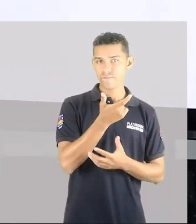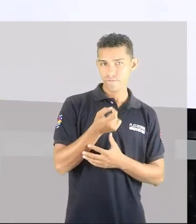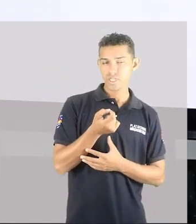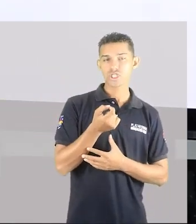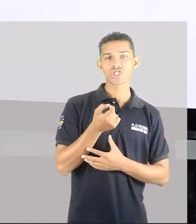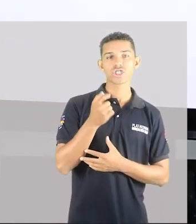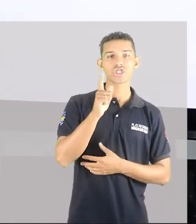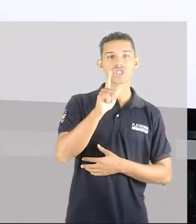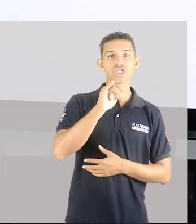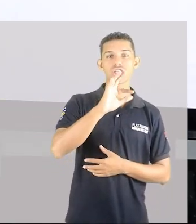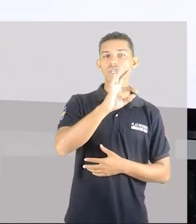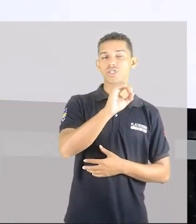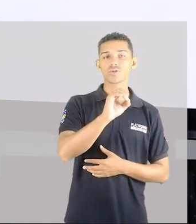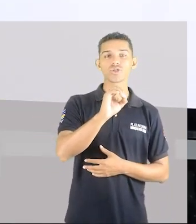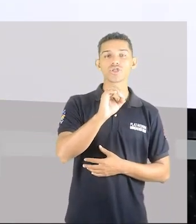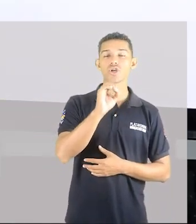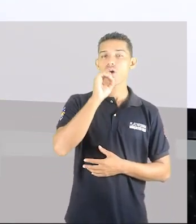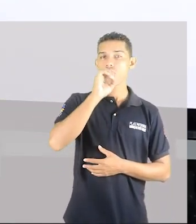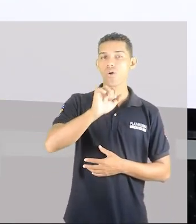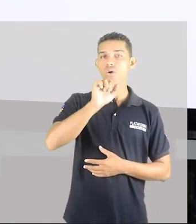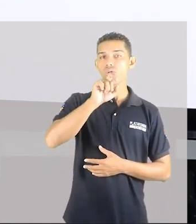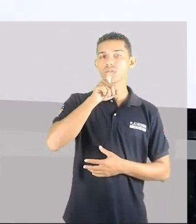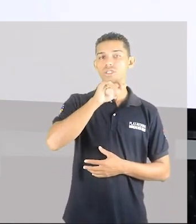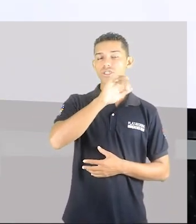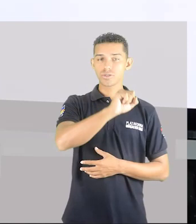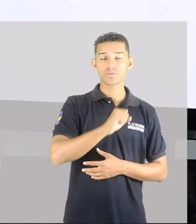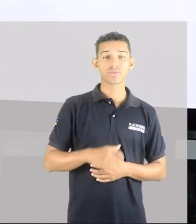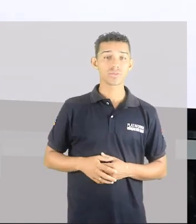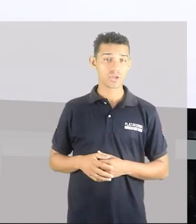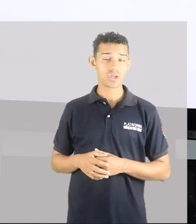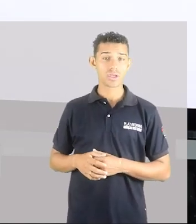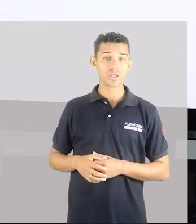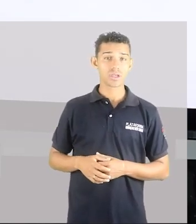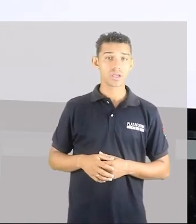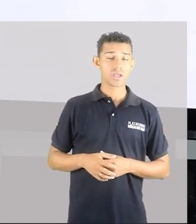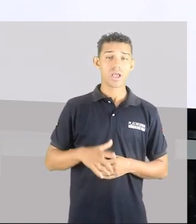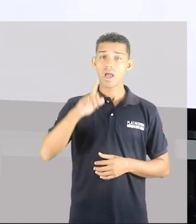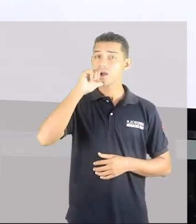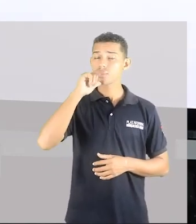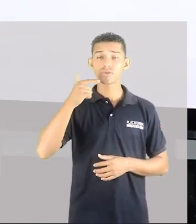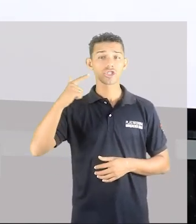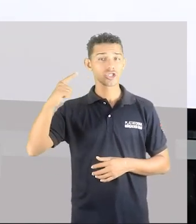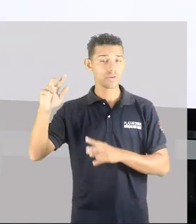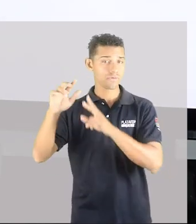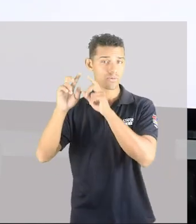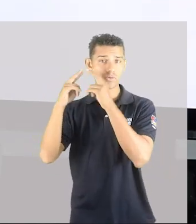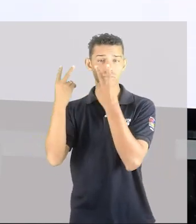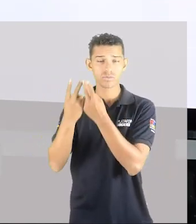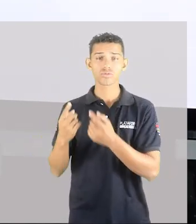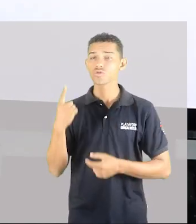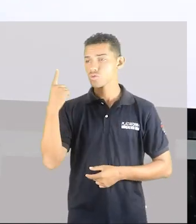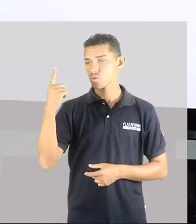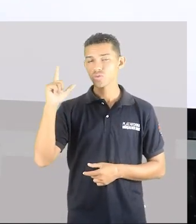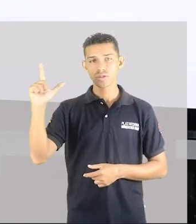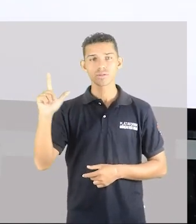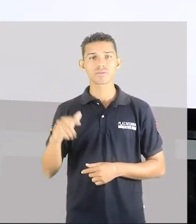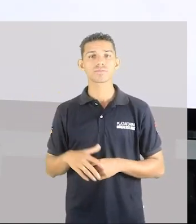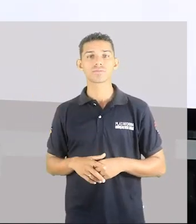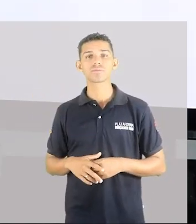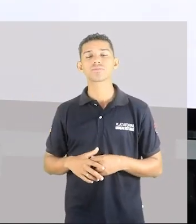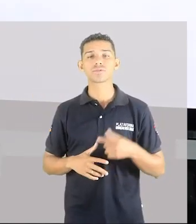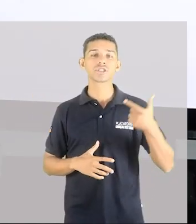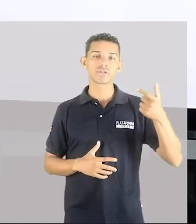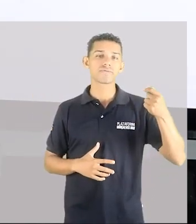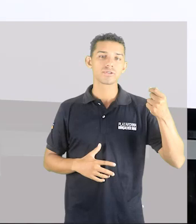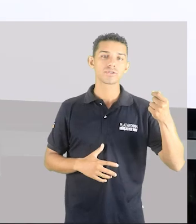oxigênio. Água oxigenada 100 volumes, 1 litro de água oxigenada se decompõe, te dá 100 litros de oxigênio. Entendeu? É assim que